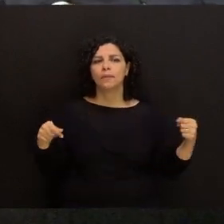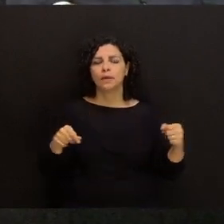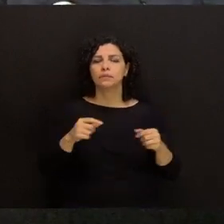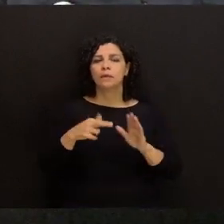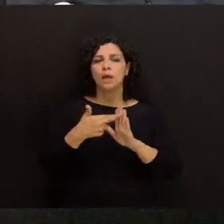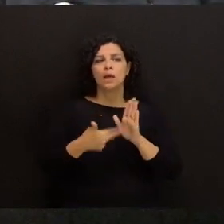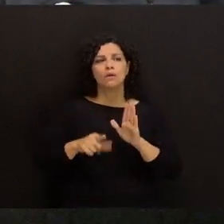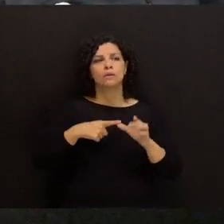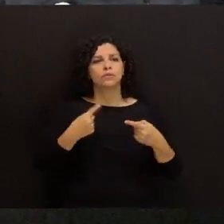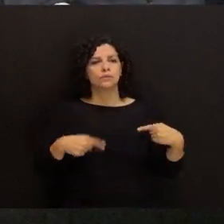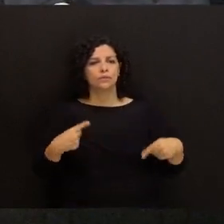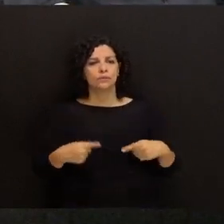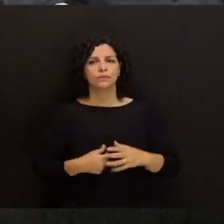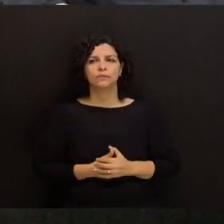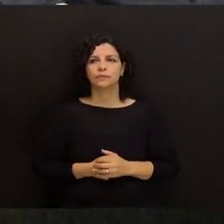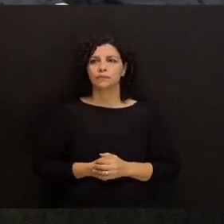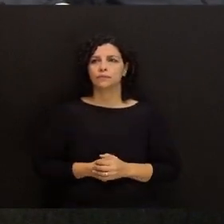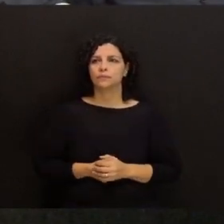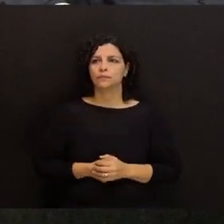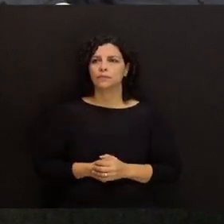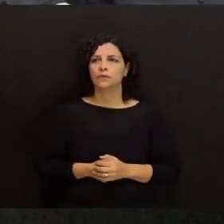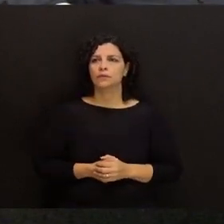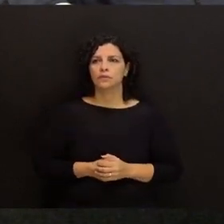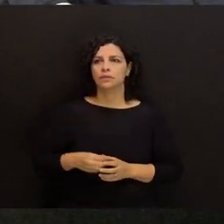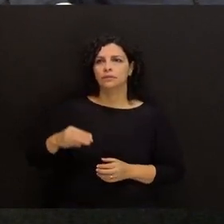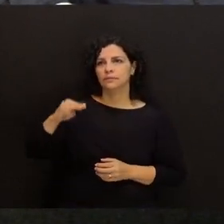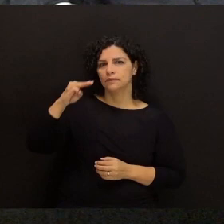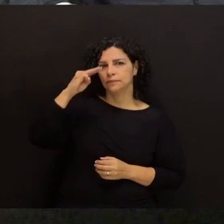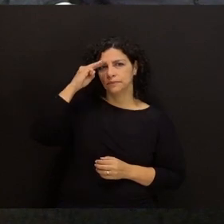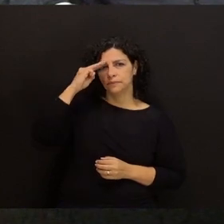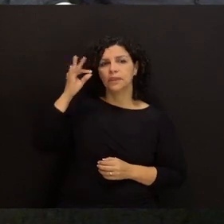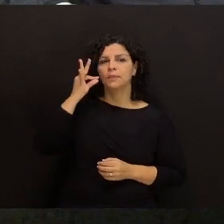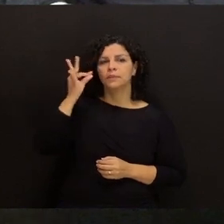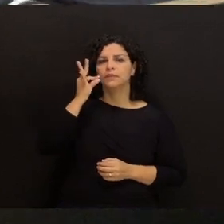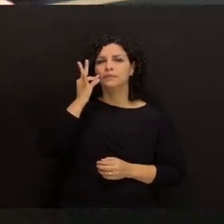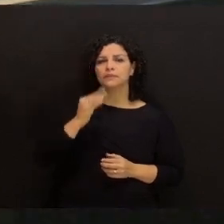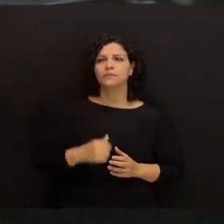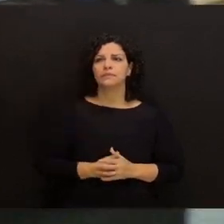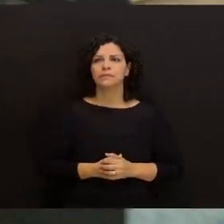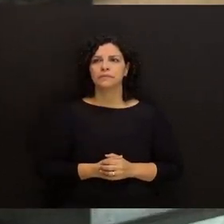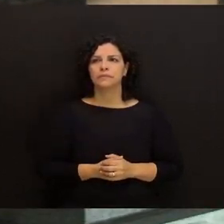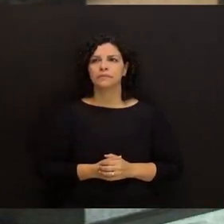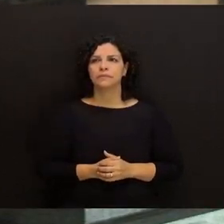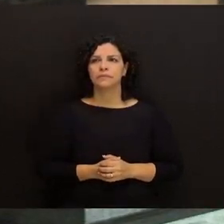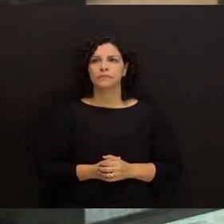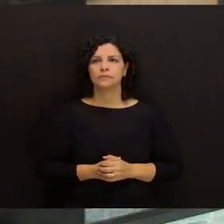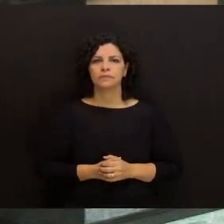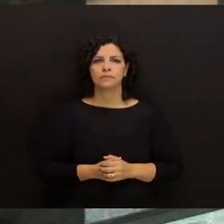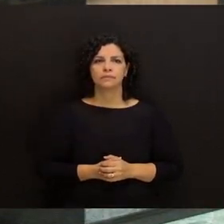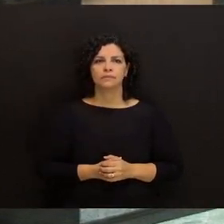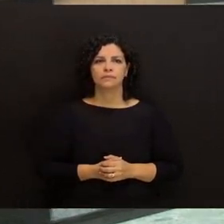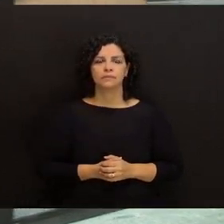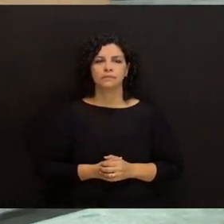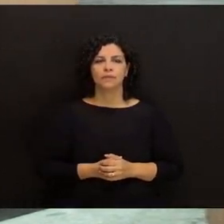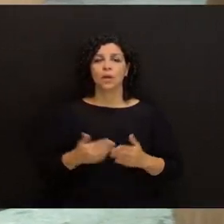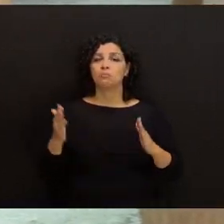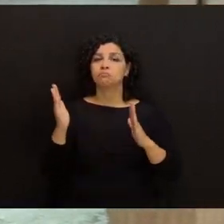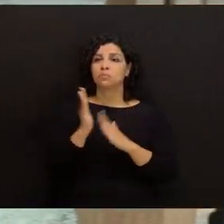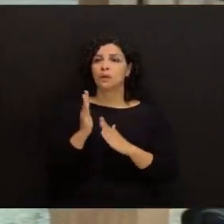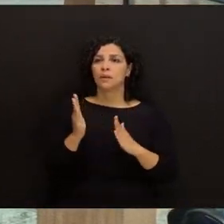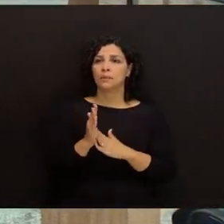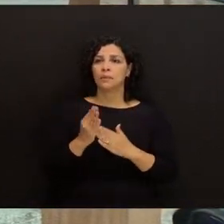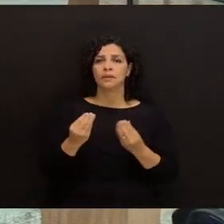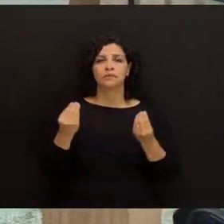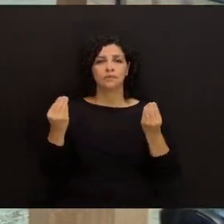colocamos em discussão com a palavra Vereador Professor Abelino gostaria de parabenizar